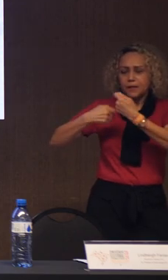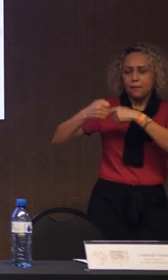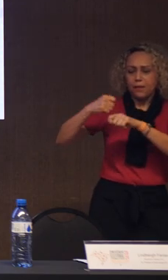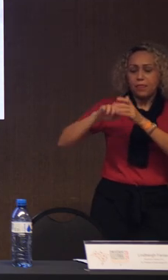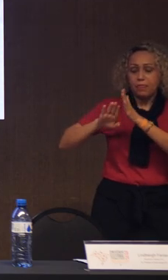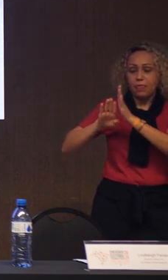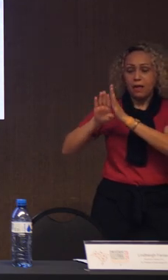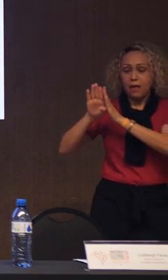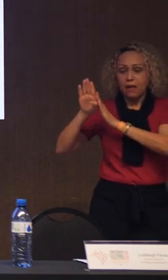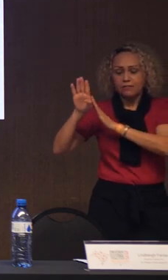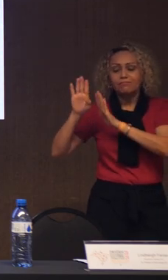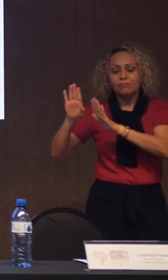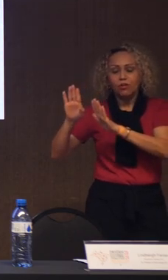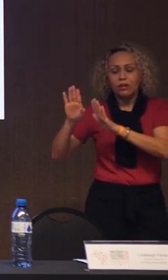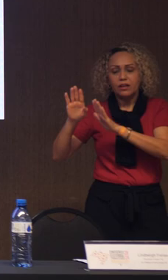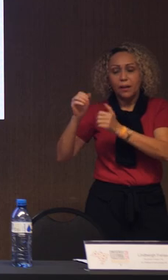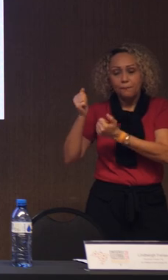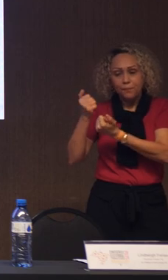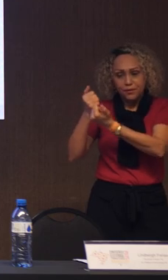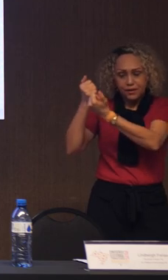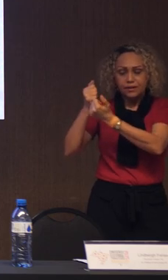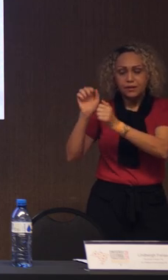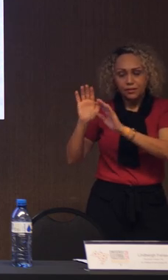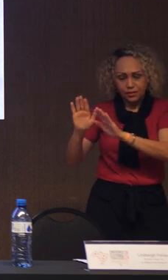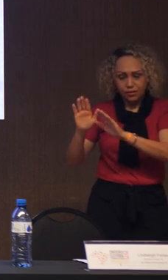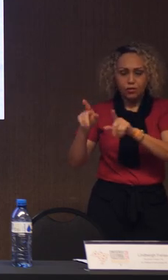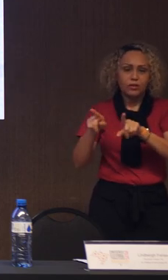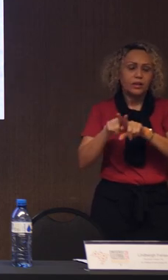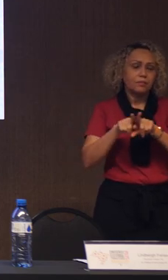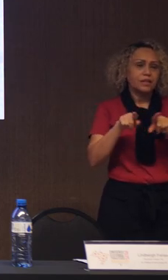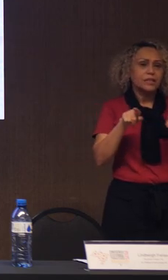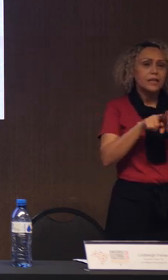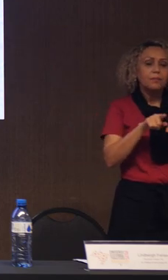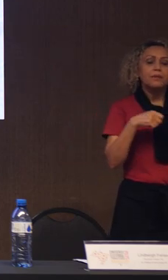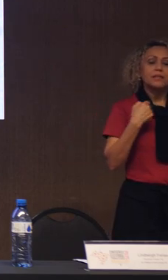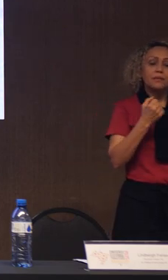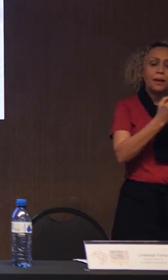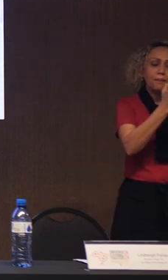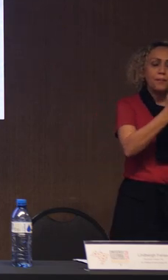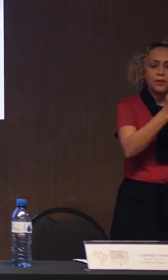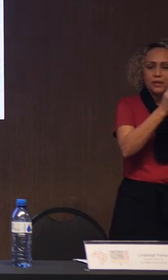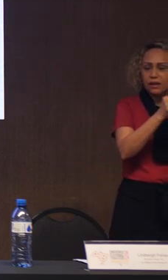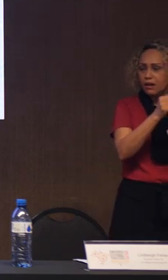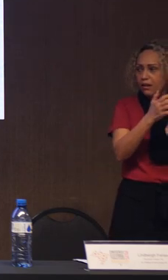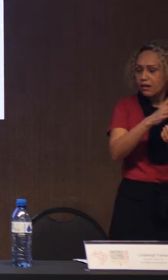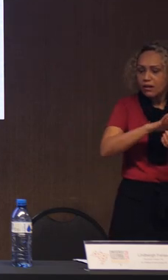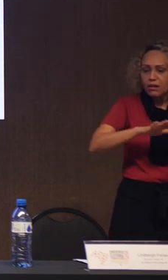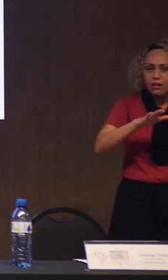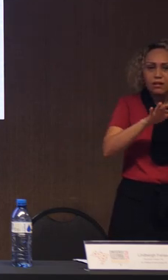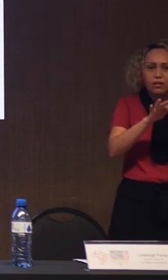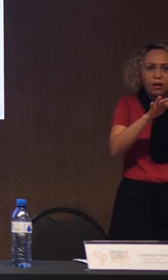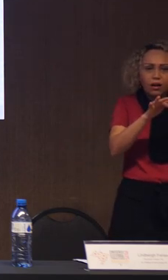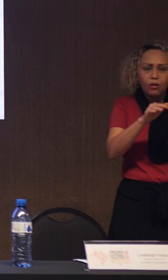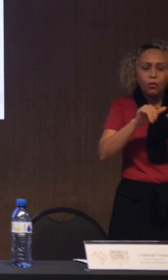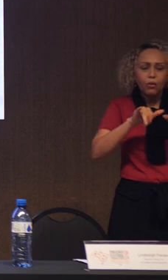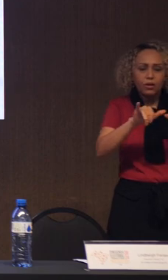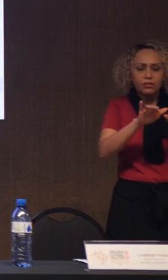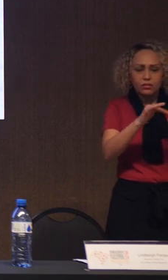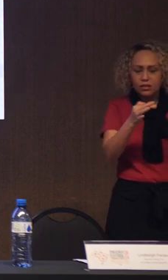agronegócio. Os irmãos Batista, eles eram uns açougueiros e viraram a maior